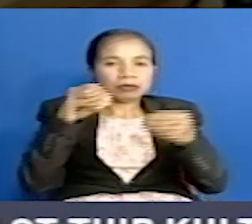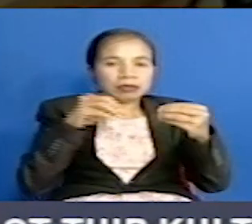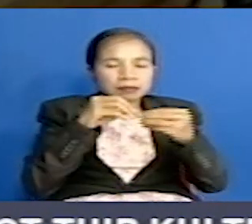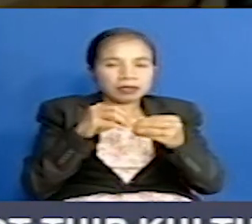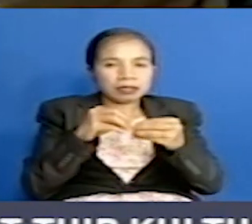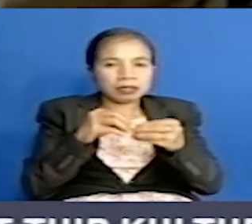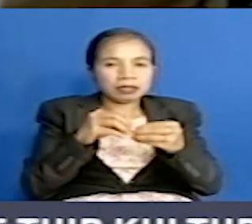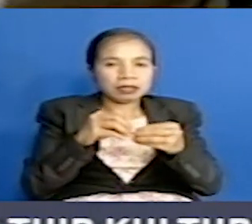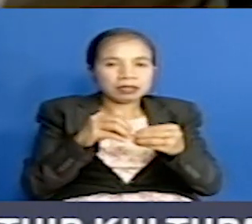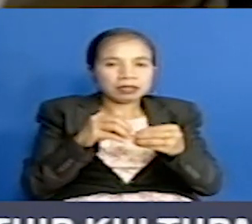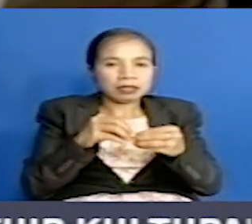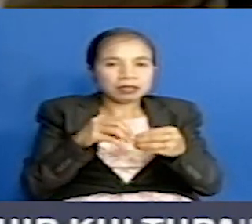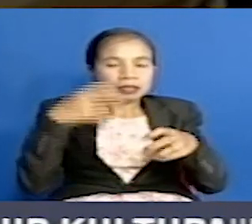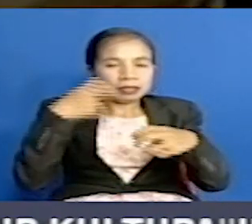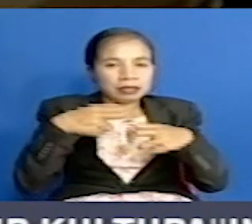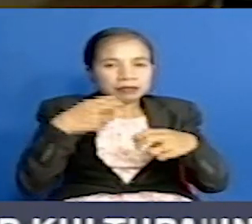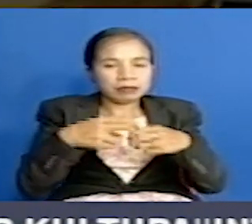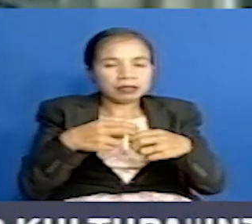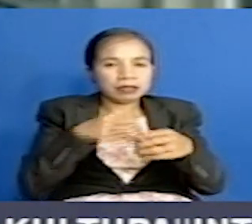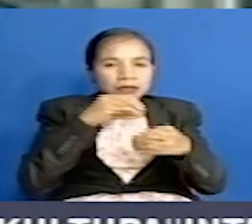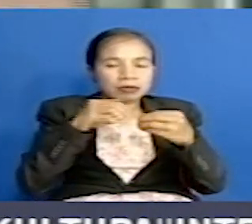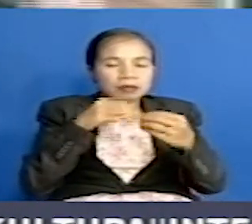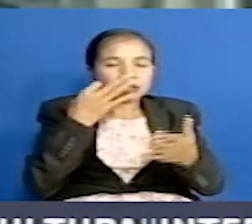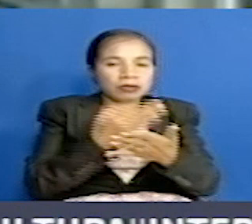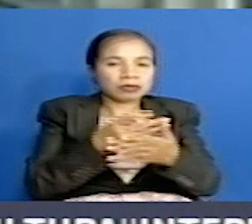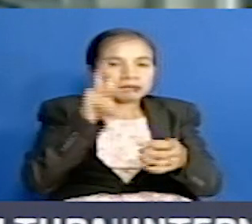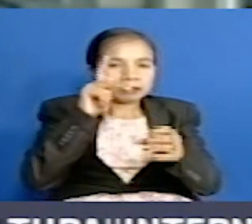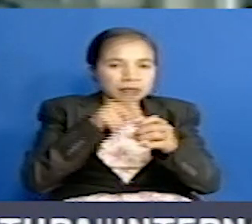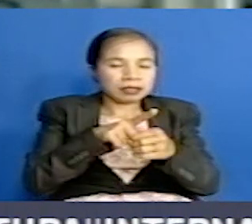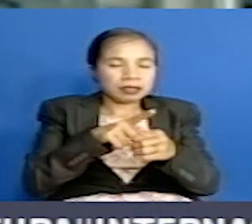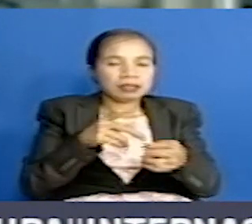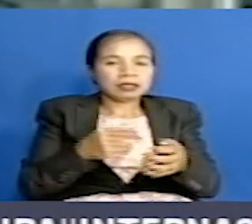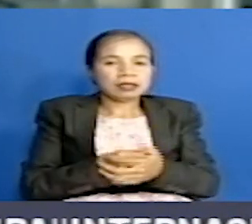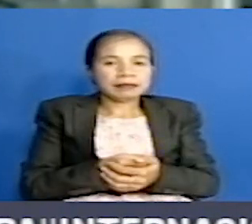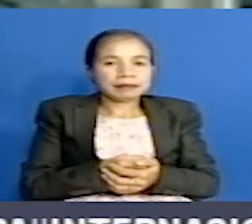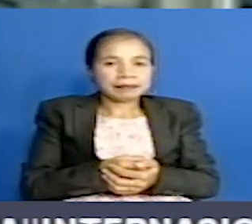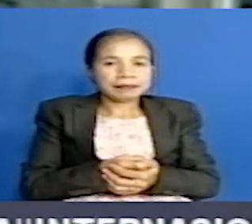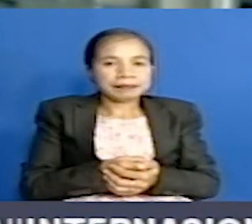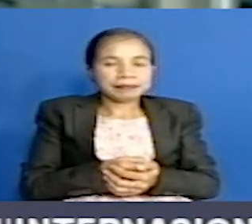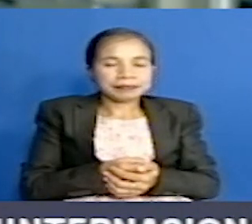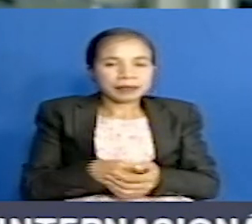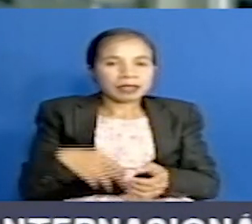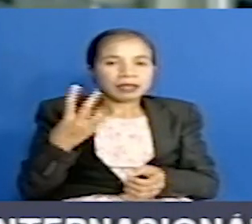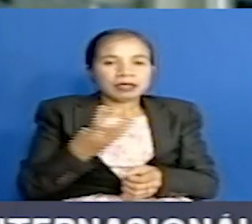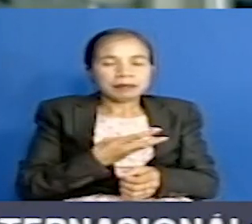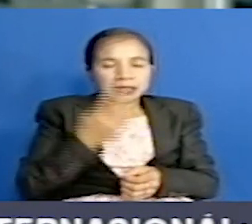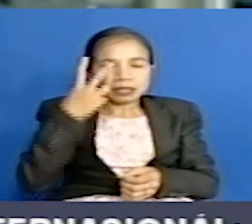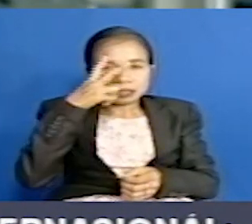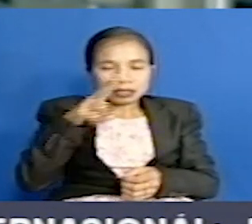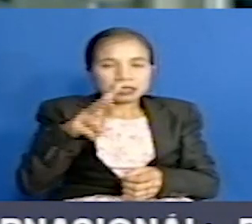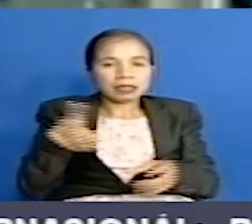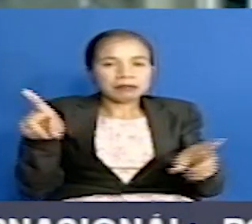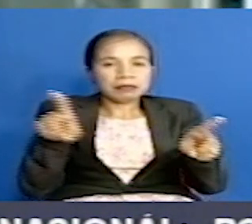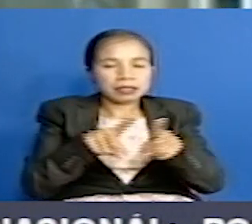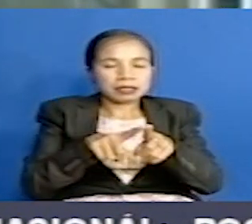a risco de se fosse para o fundo petrolífero, para sustentável o fundo petrolífero. E a minha análise,